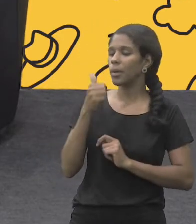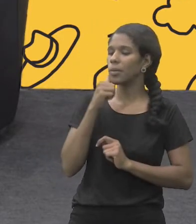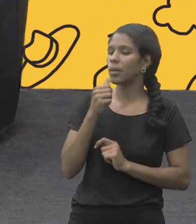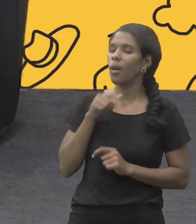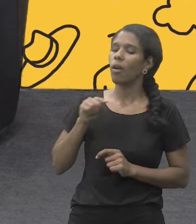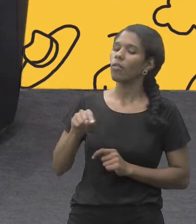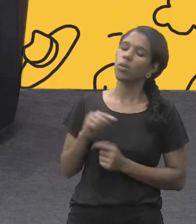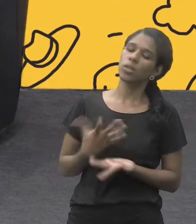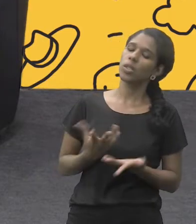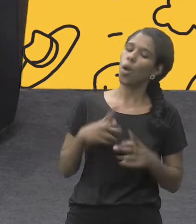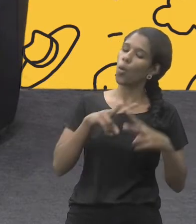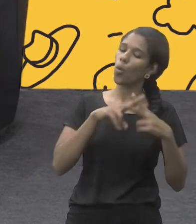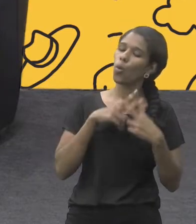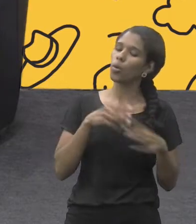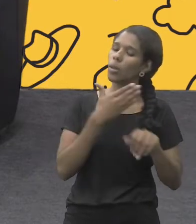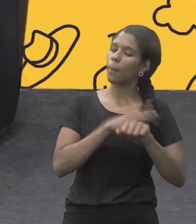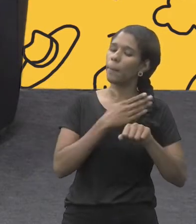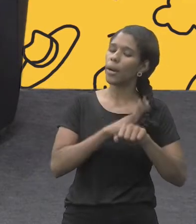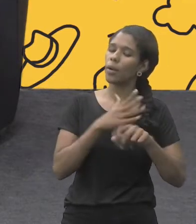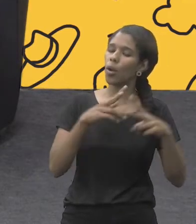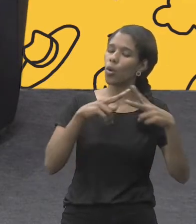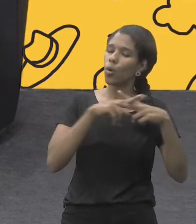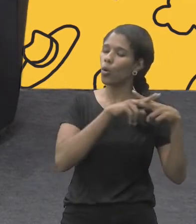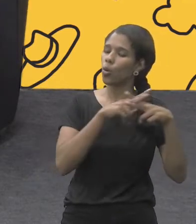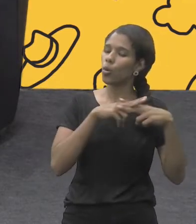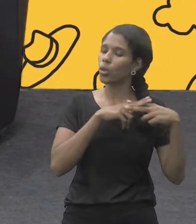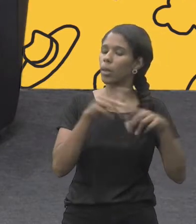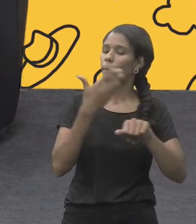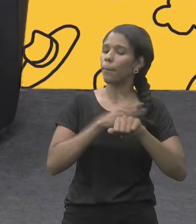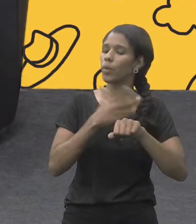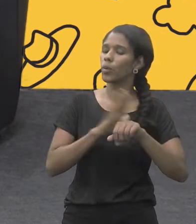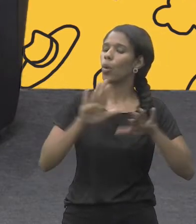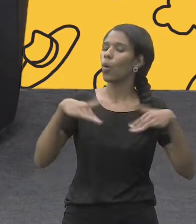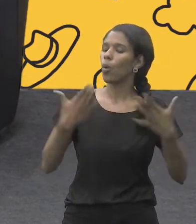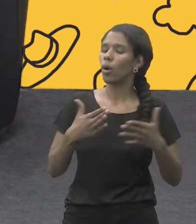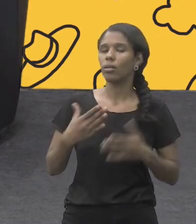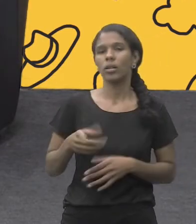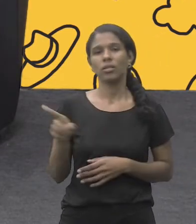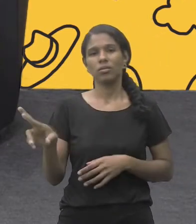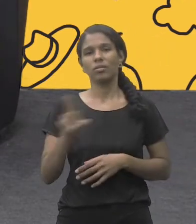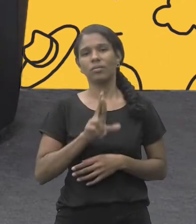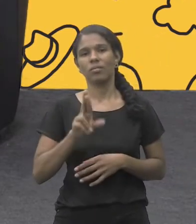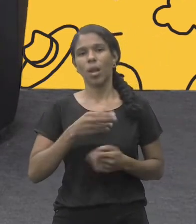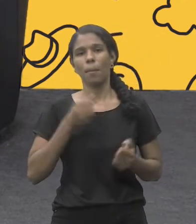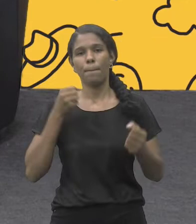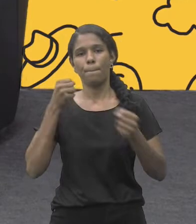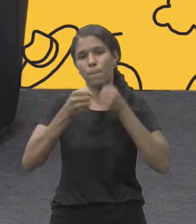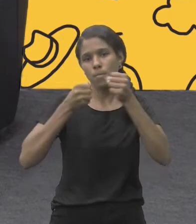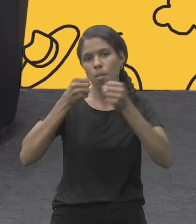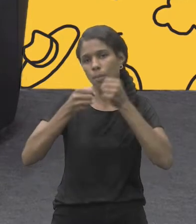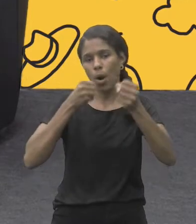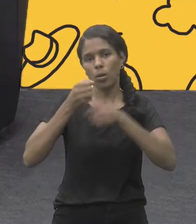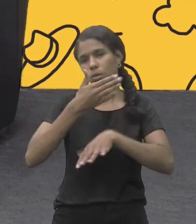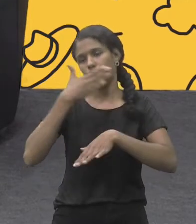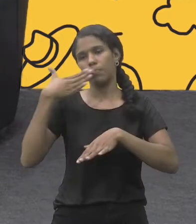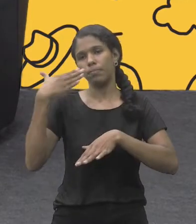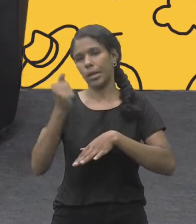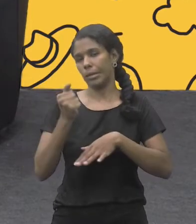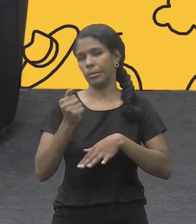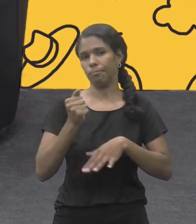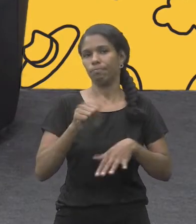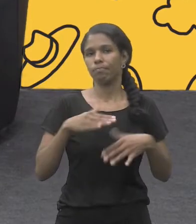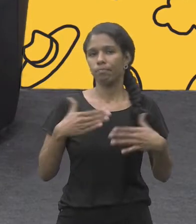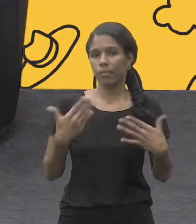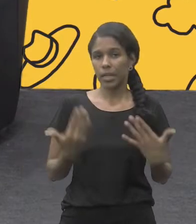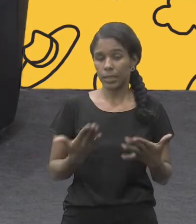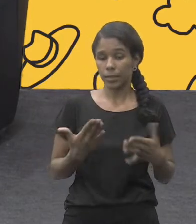menos peso na mão, né? Que é o peso da luva, por exemplo. Se eu vou pedir a pessoa, dependendo do objetivo que ela tem, para comprar uma luva mais pesada, e a gente tem